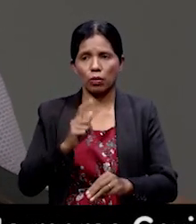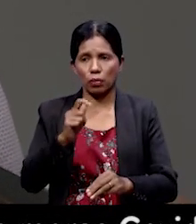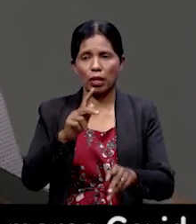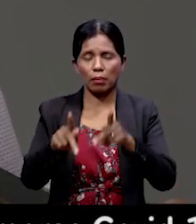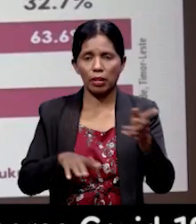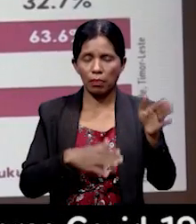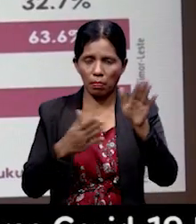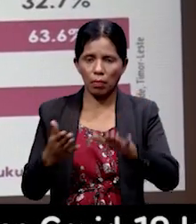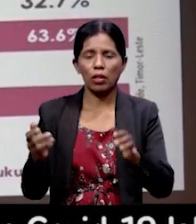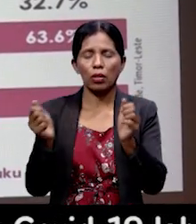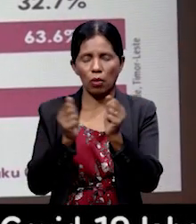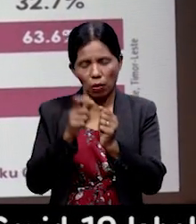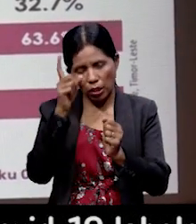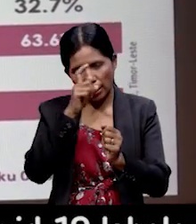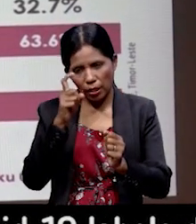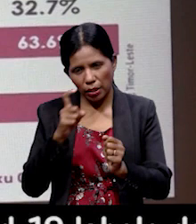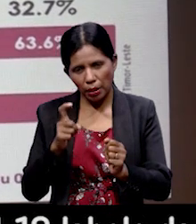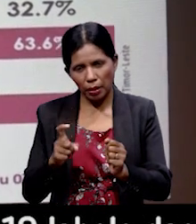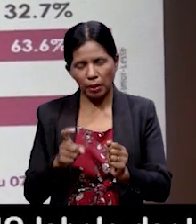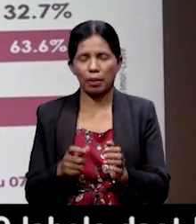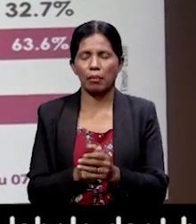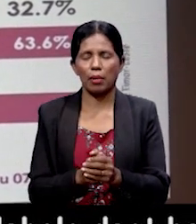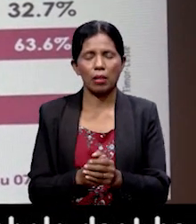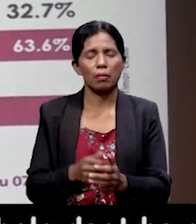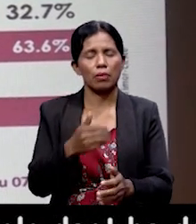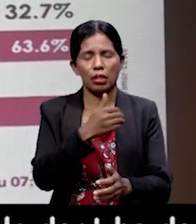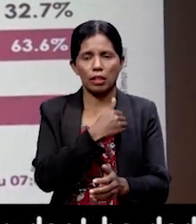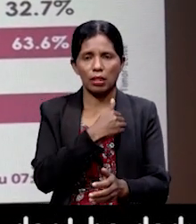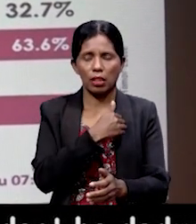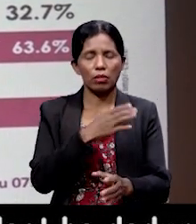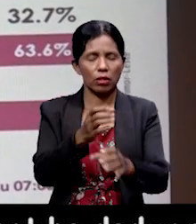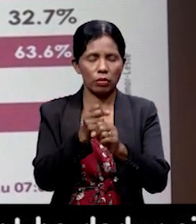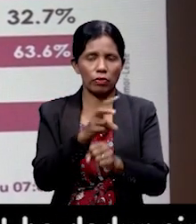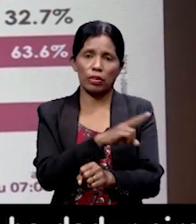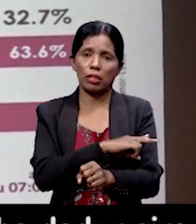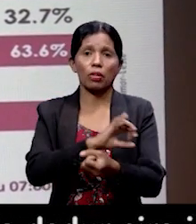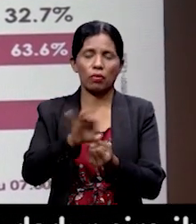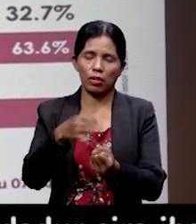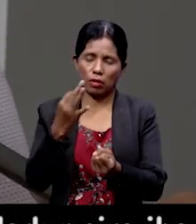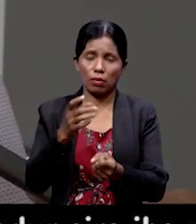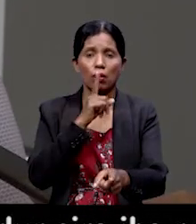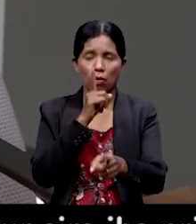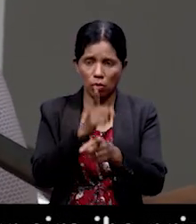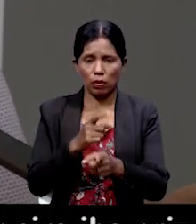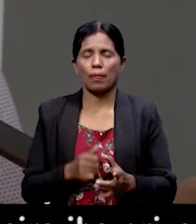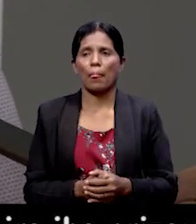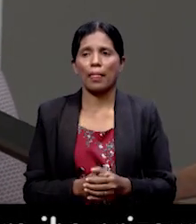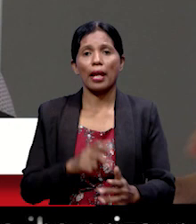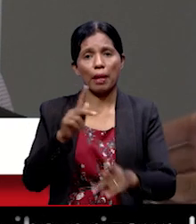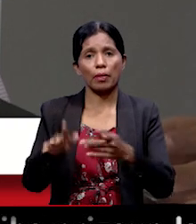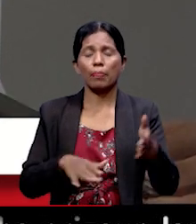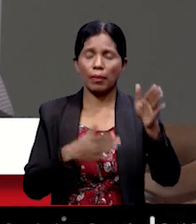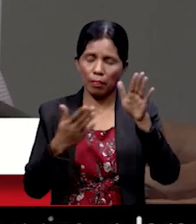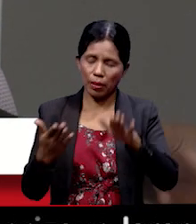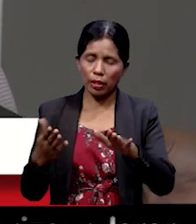mate ne ho idade avançado no maioria sidauximo vacina COVID-19. Los doni caso nebe mak mate ia município